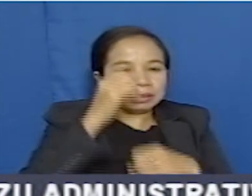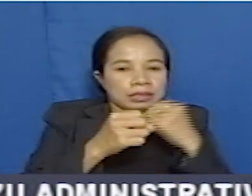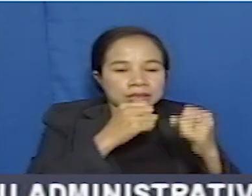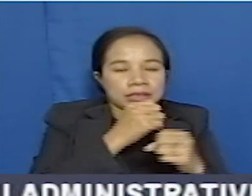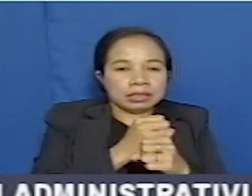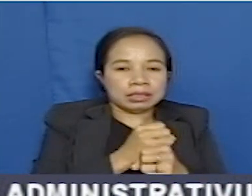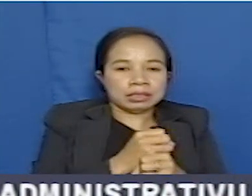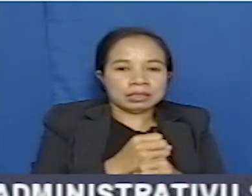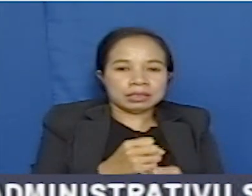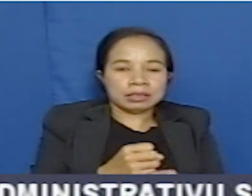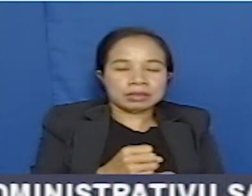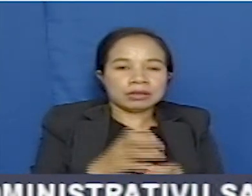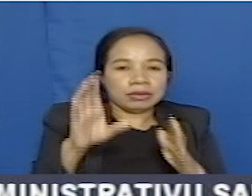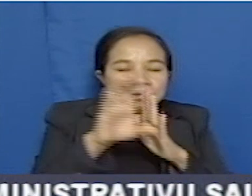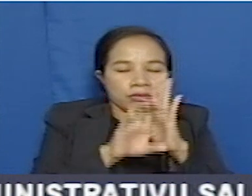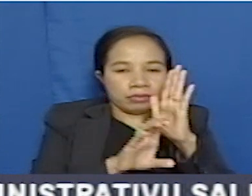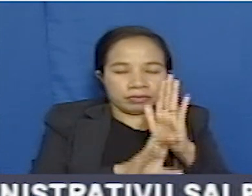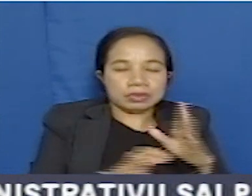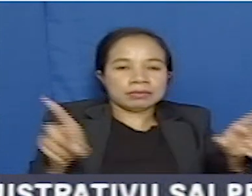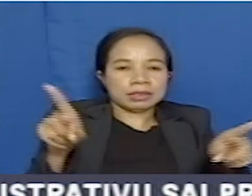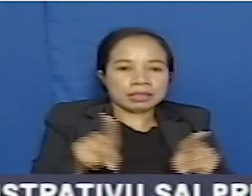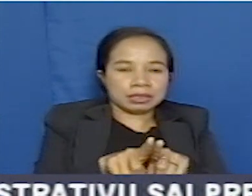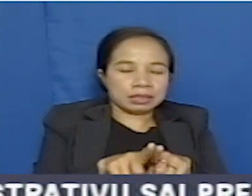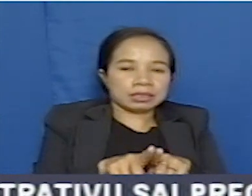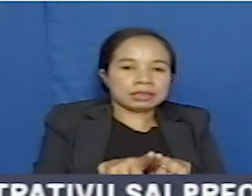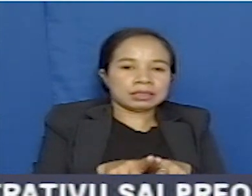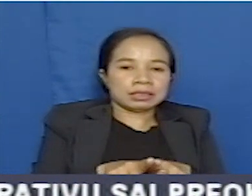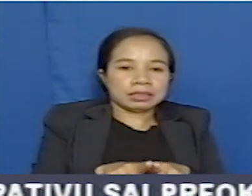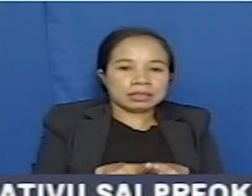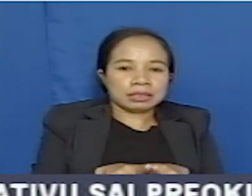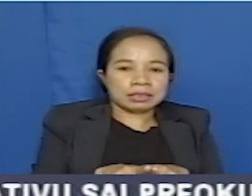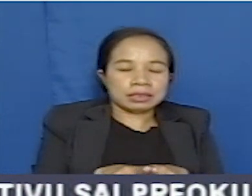Koto. Convenção Hirakne Makanesan, Solas